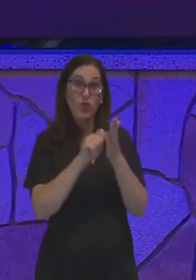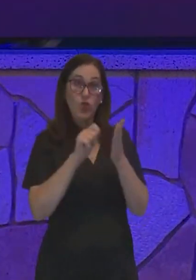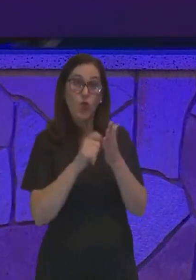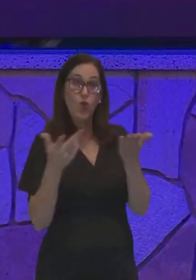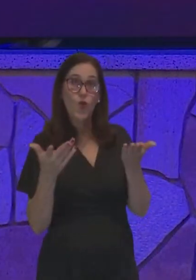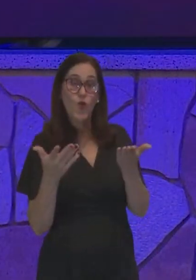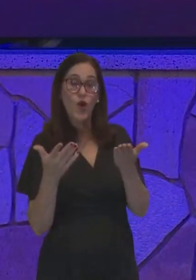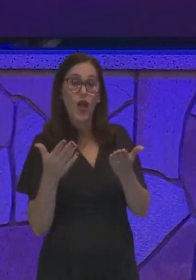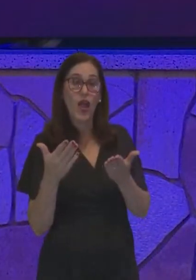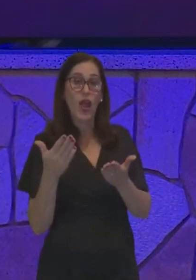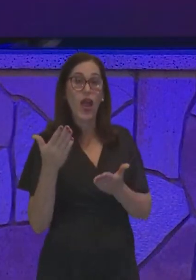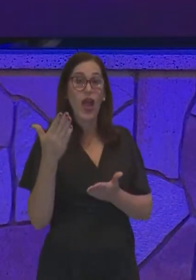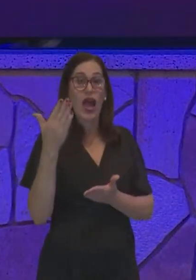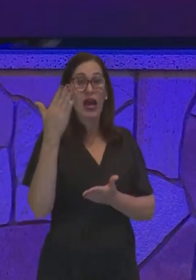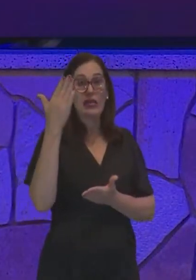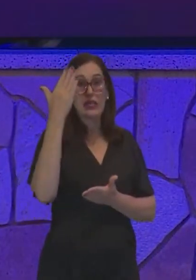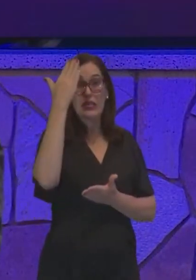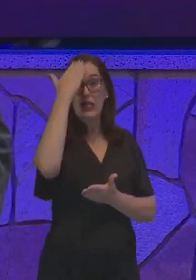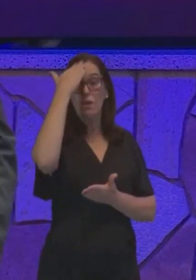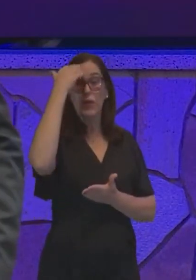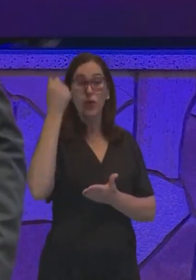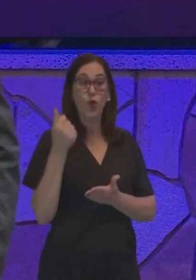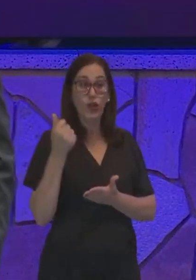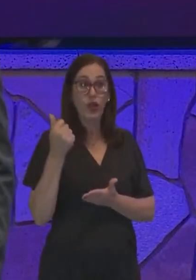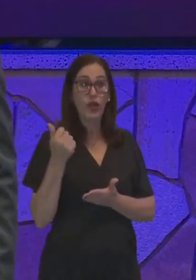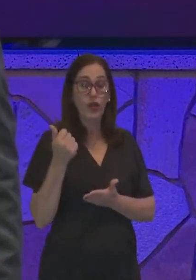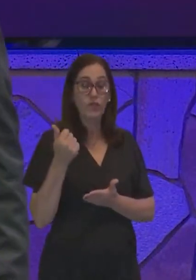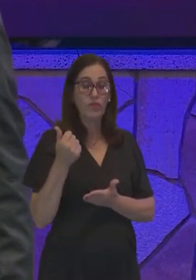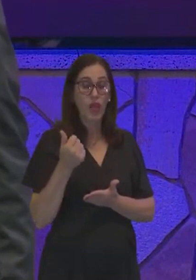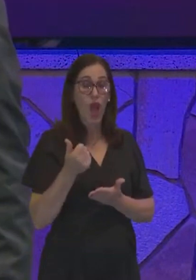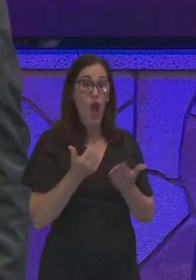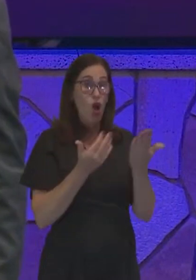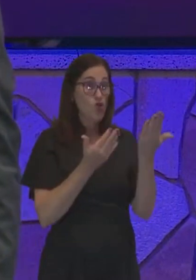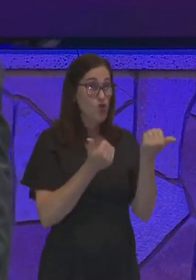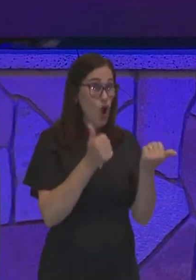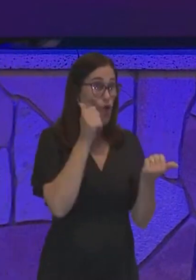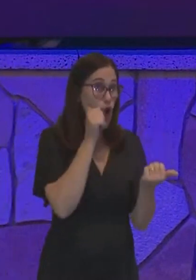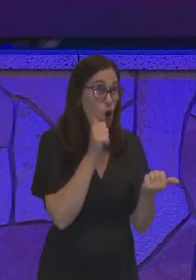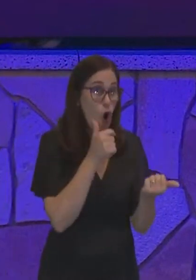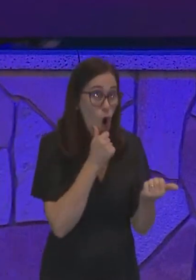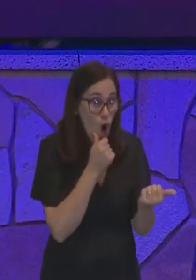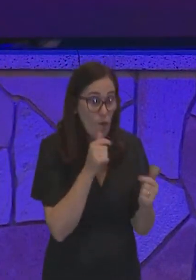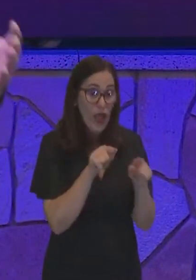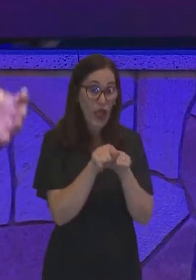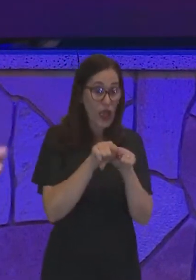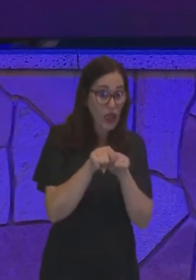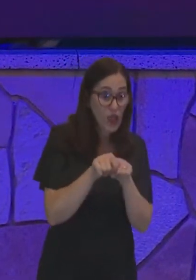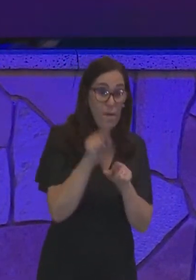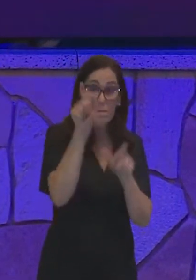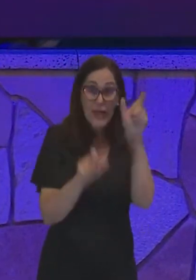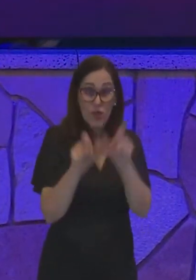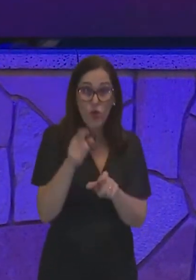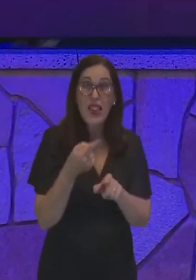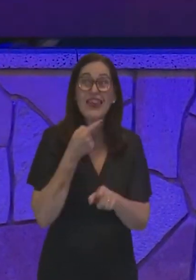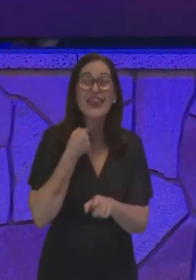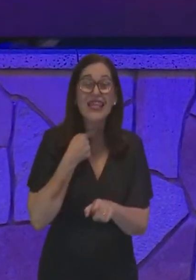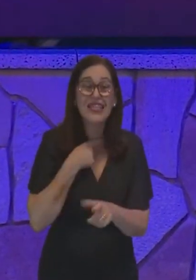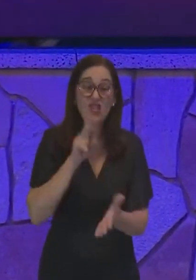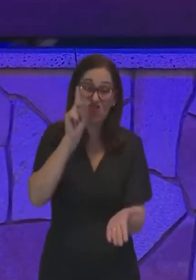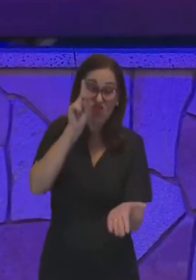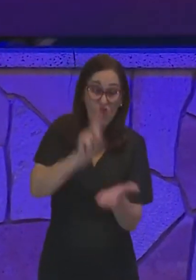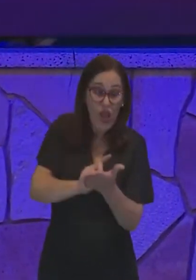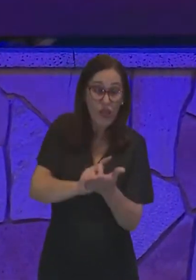procedimento prudente do sábio. Então aquele jovem, aquele irmão, aquela irmã, aquela pessoa que deseja de